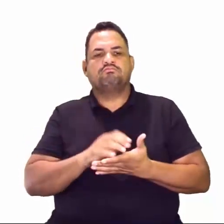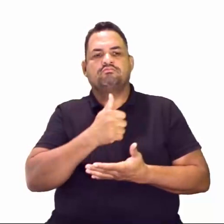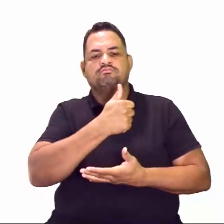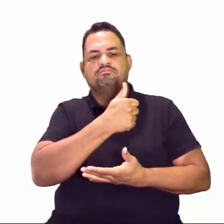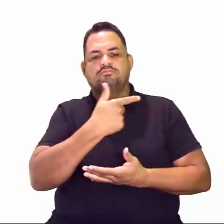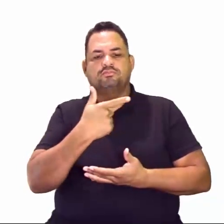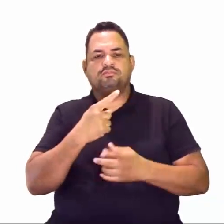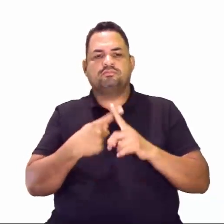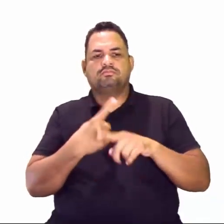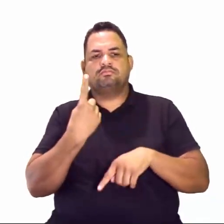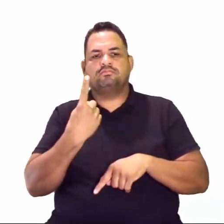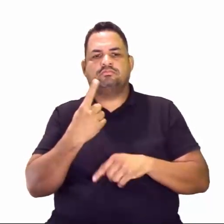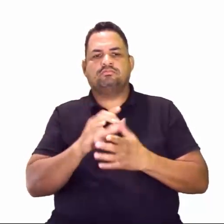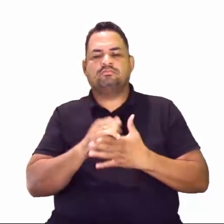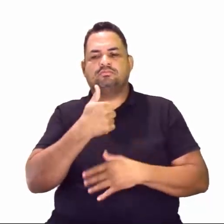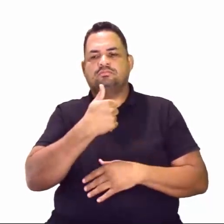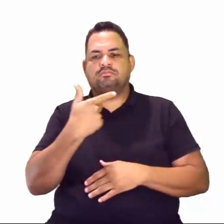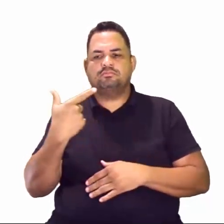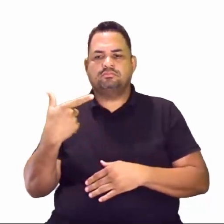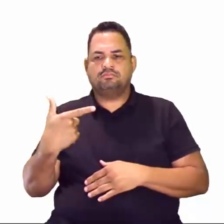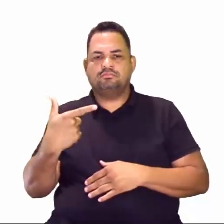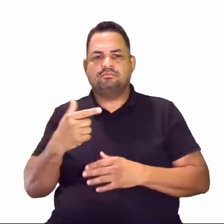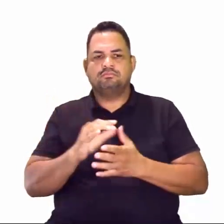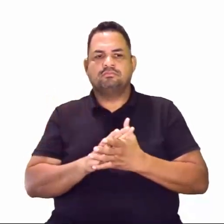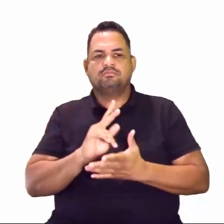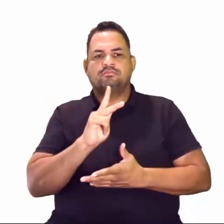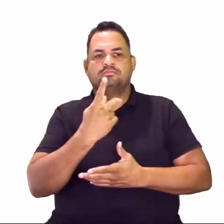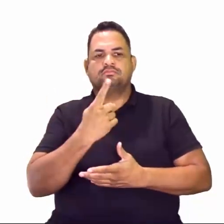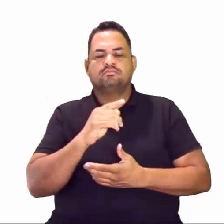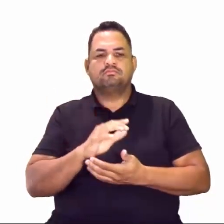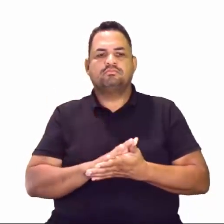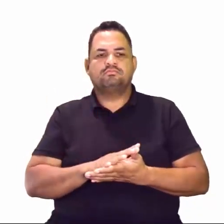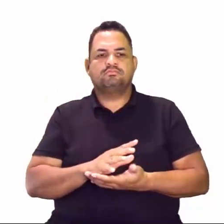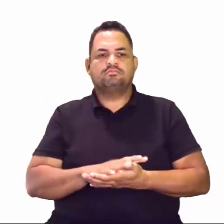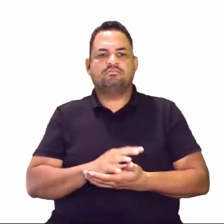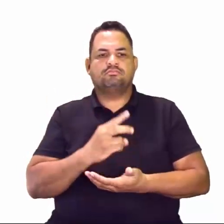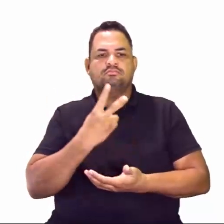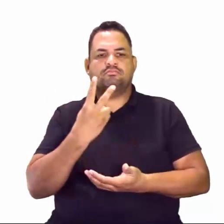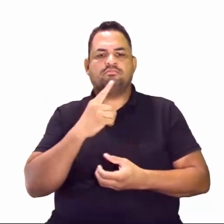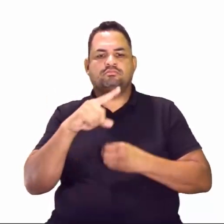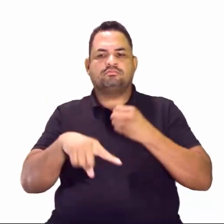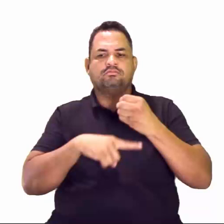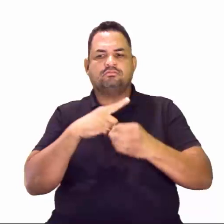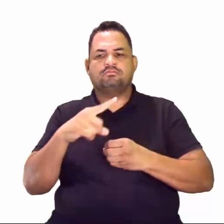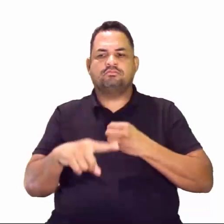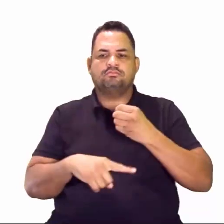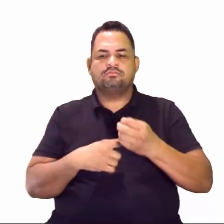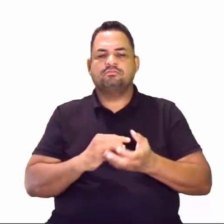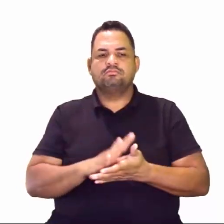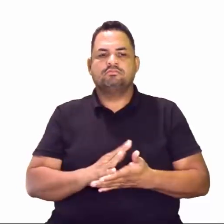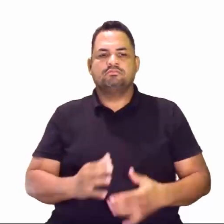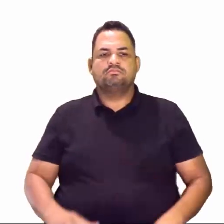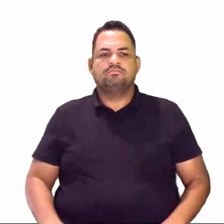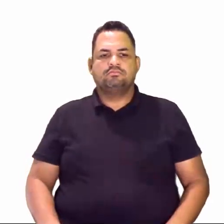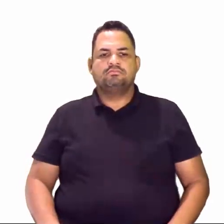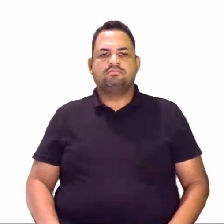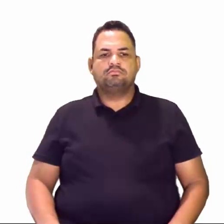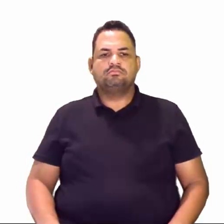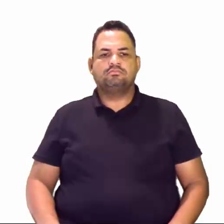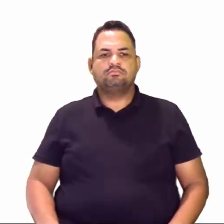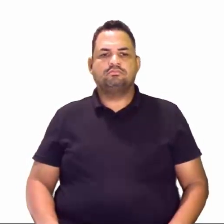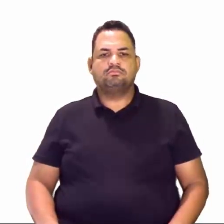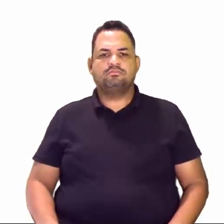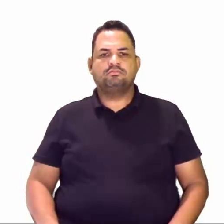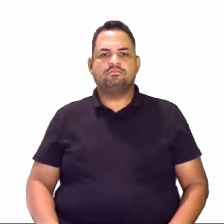12 vezes 1 igual a 12. Hidrogênio existiam 2 átomos de hidrogênios. Olha